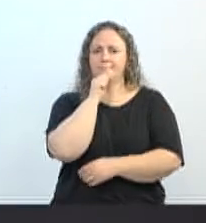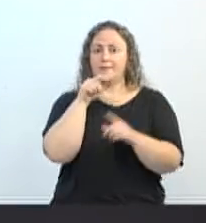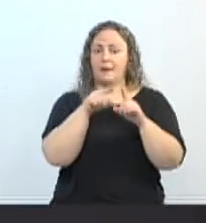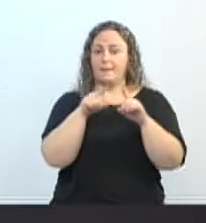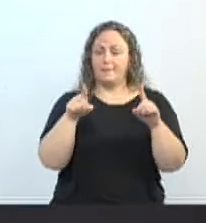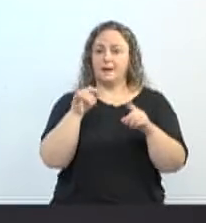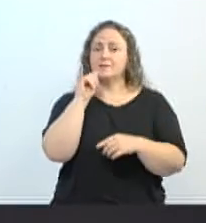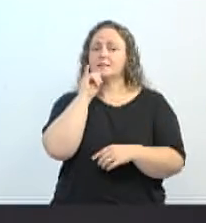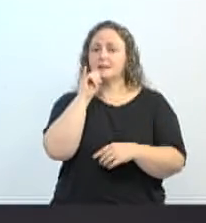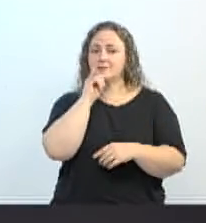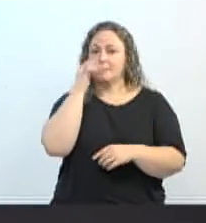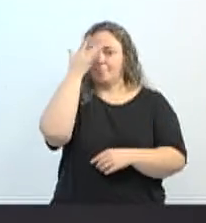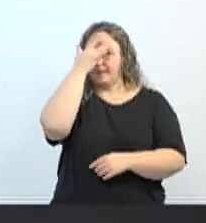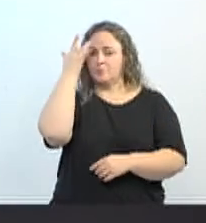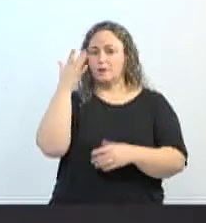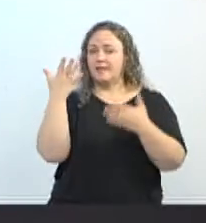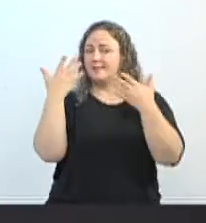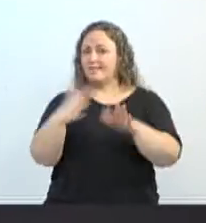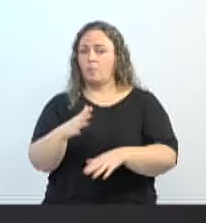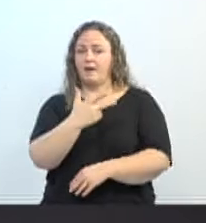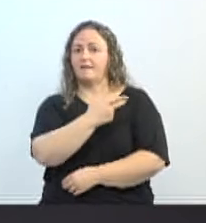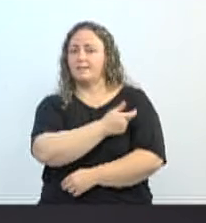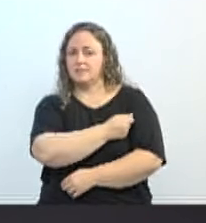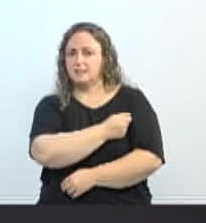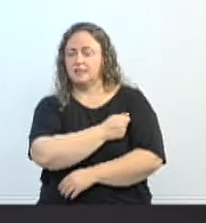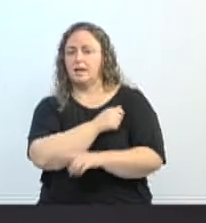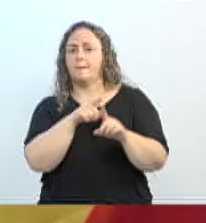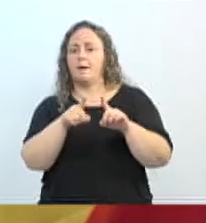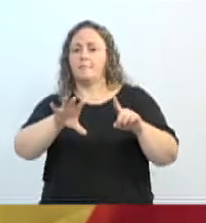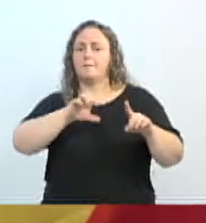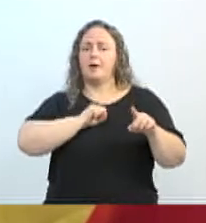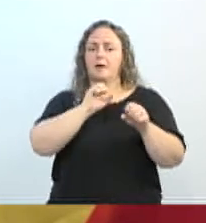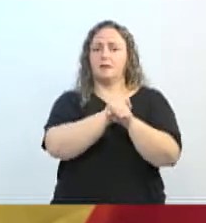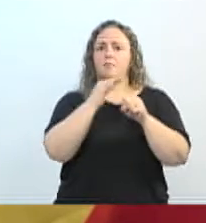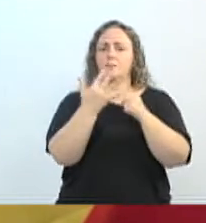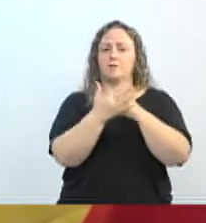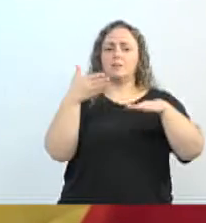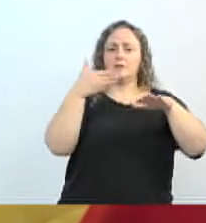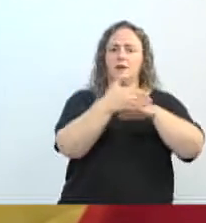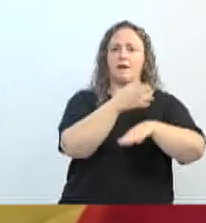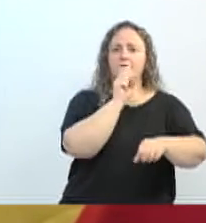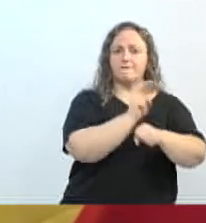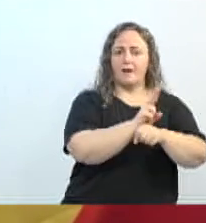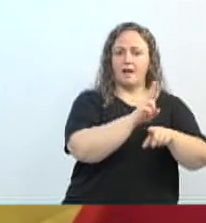de UTI e coloca a vida de outra pessoa em risco, isso é